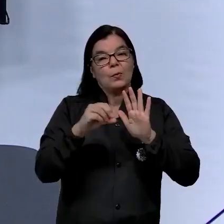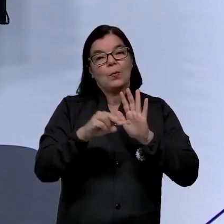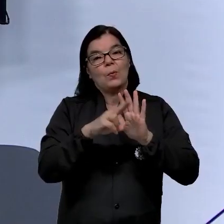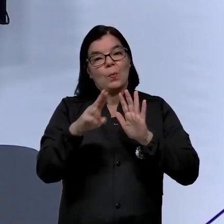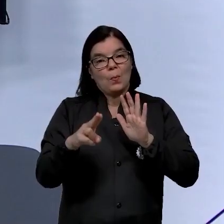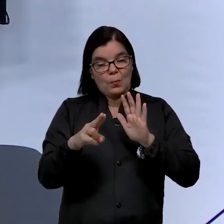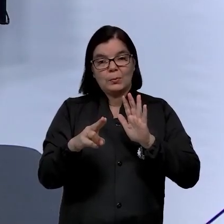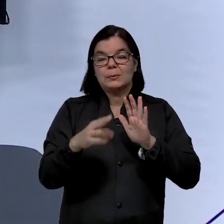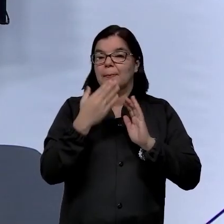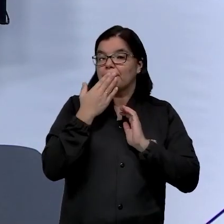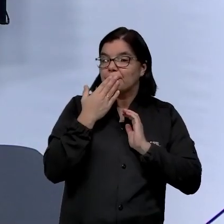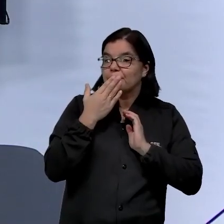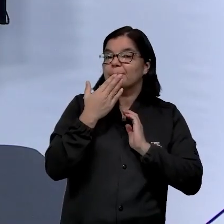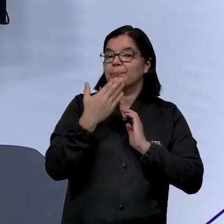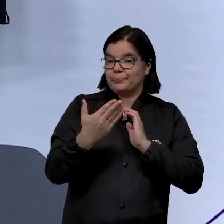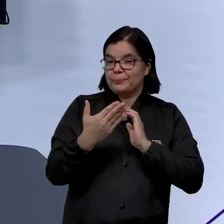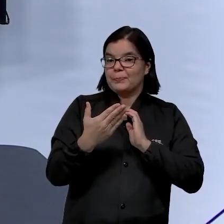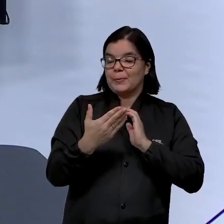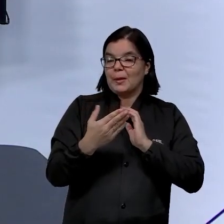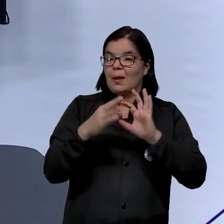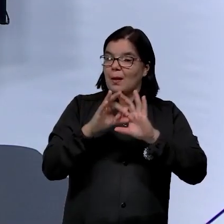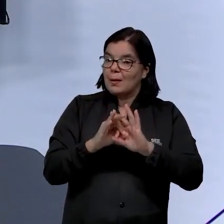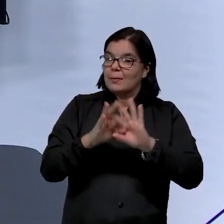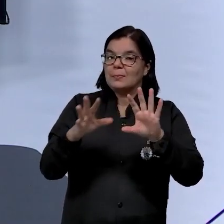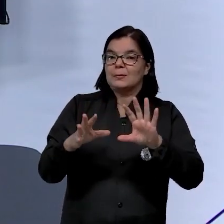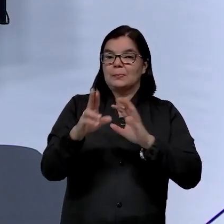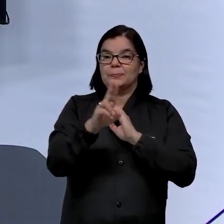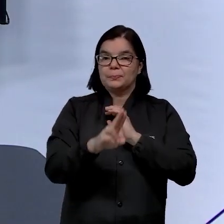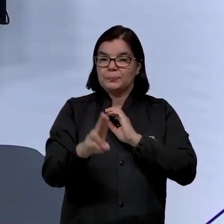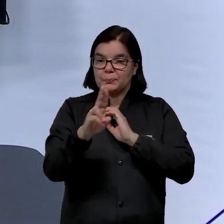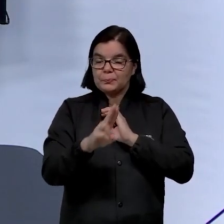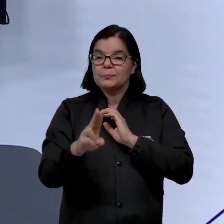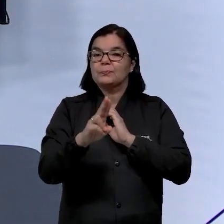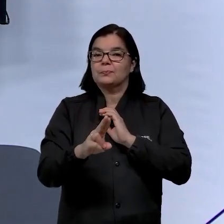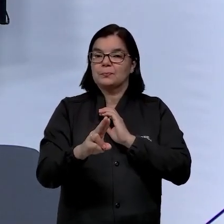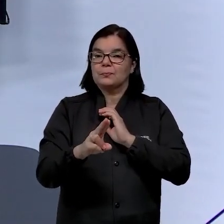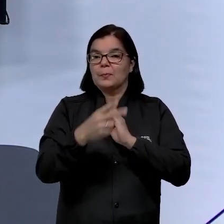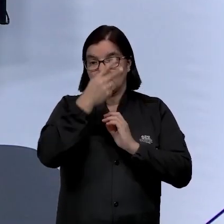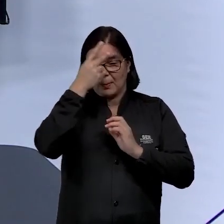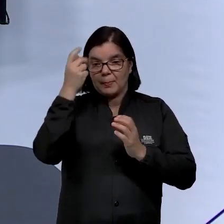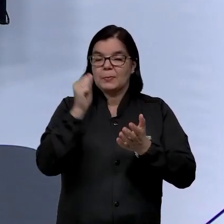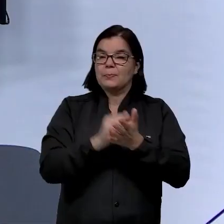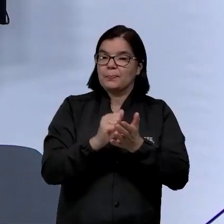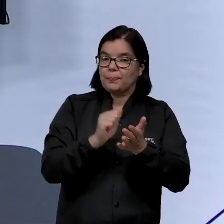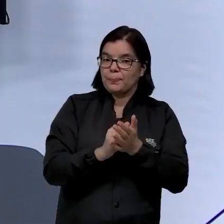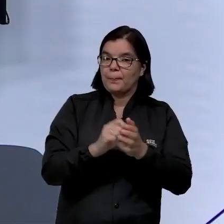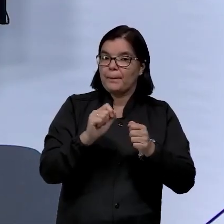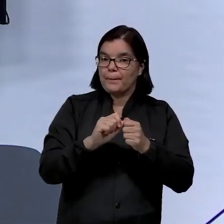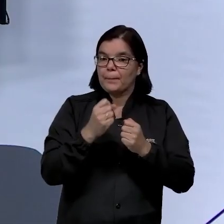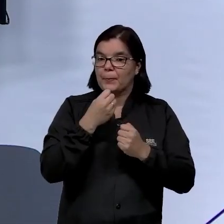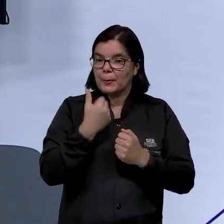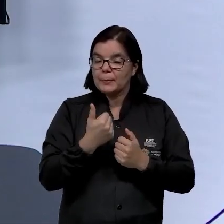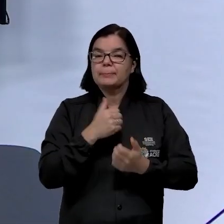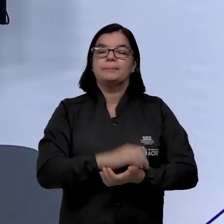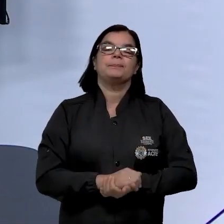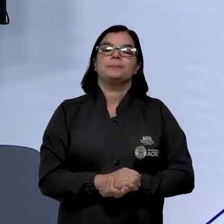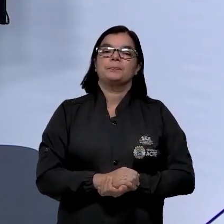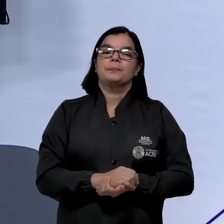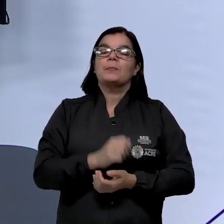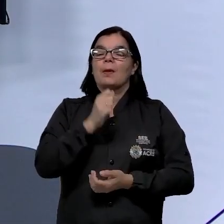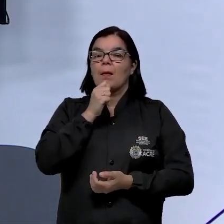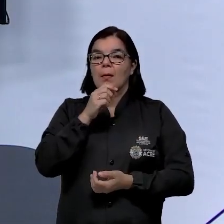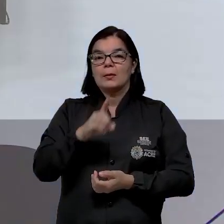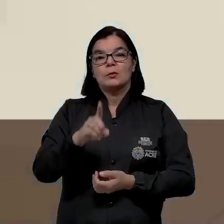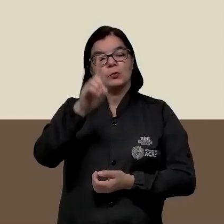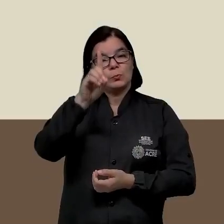sem solicitar a autorização para uso do compositor da obra, tá bom? Ainda sobre